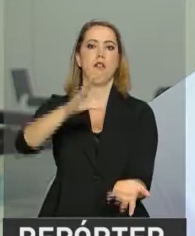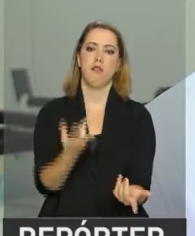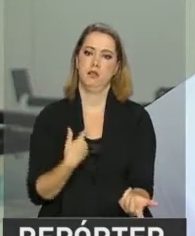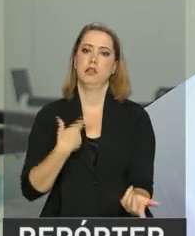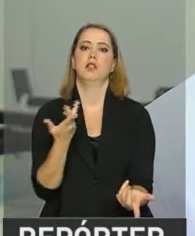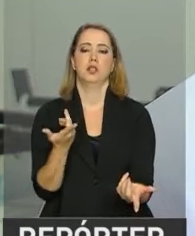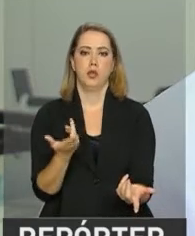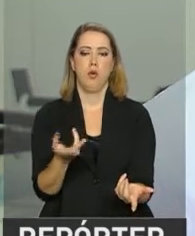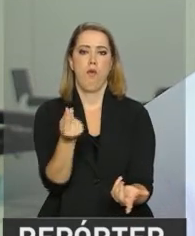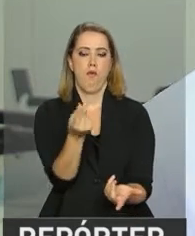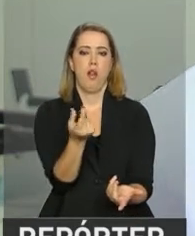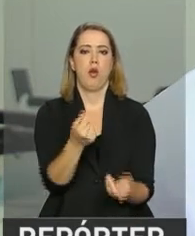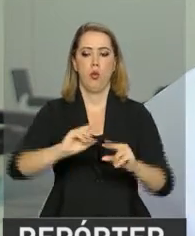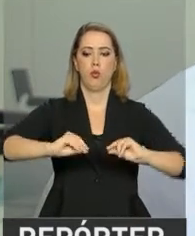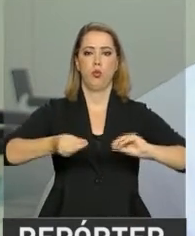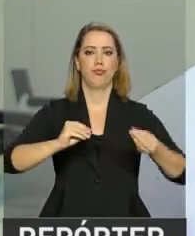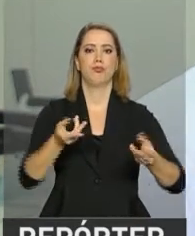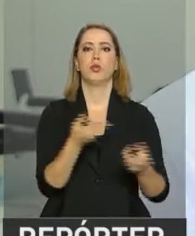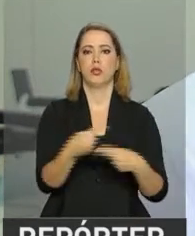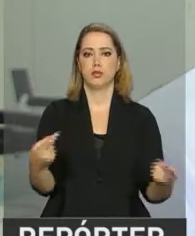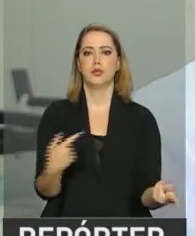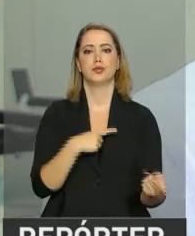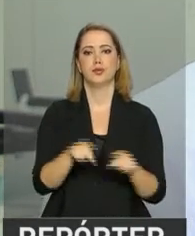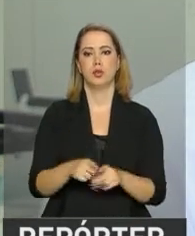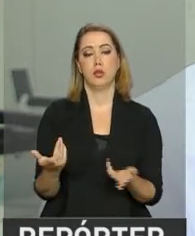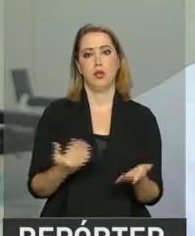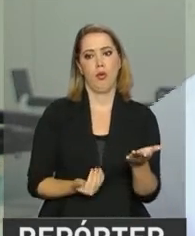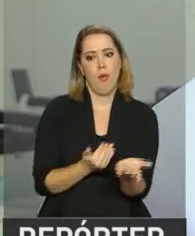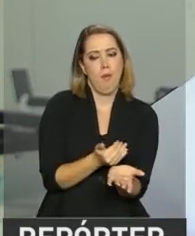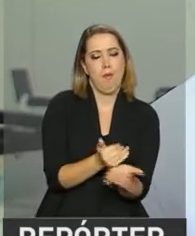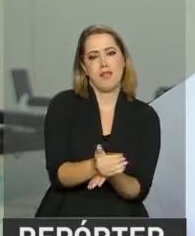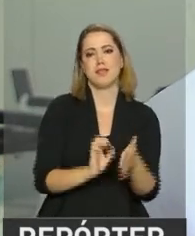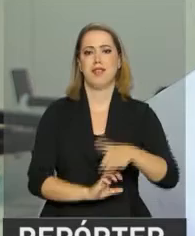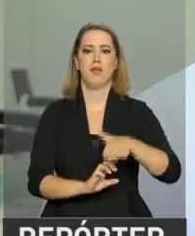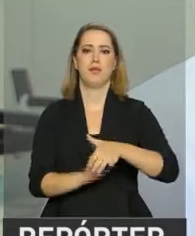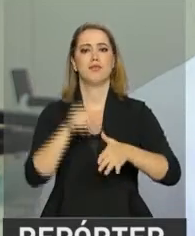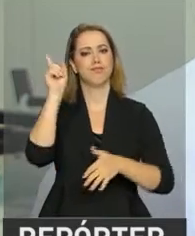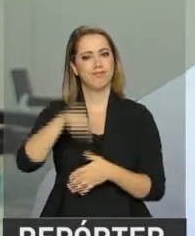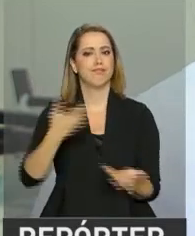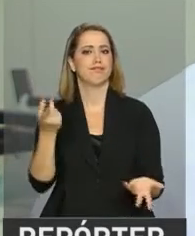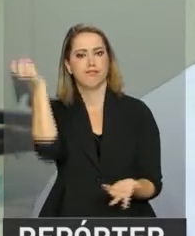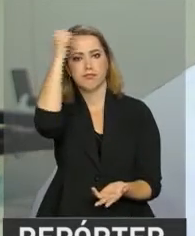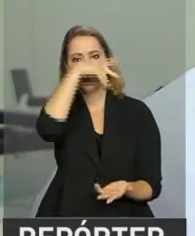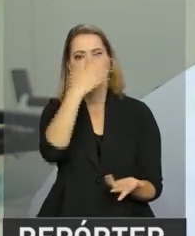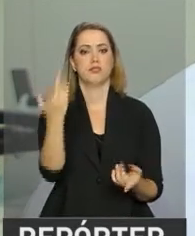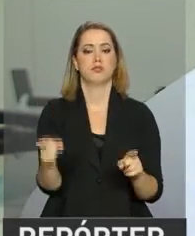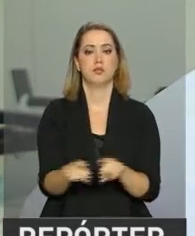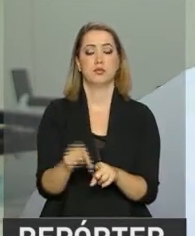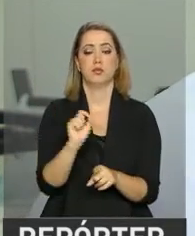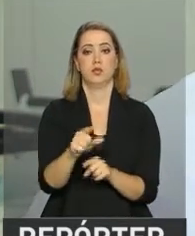no custo do produto né e talvez por um negócio que estava iniciando como meu seria totalmente inviável